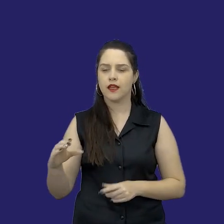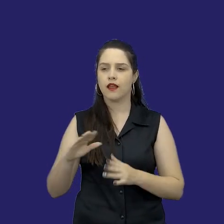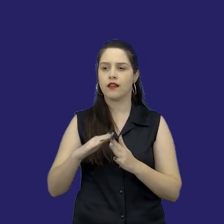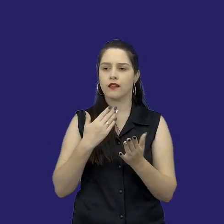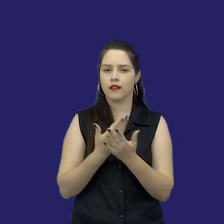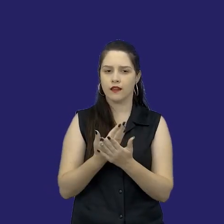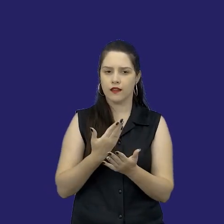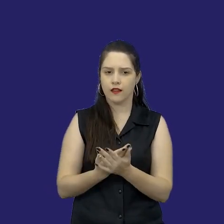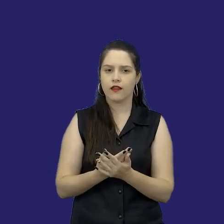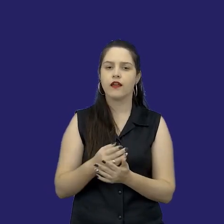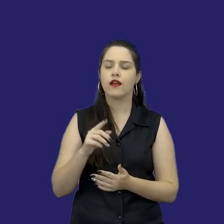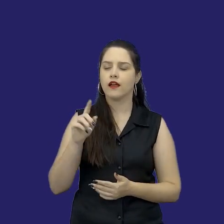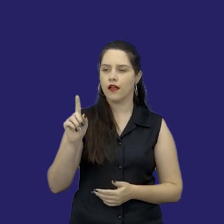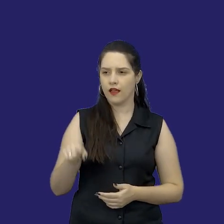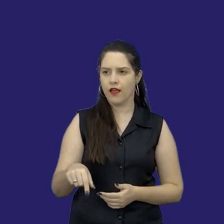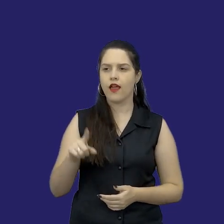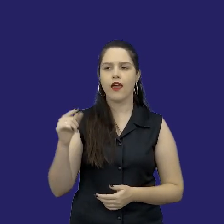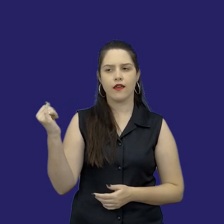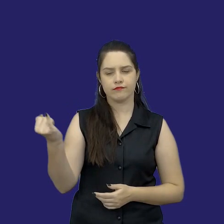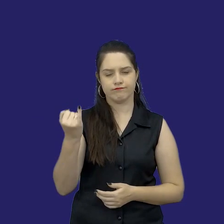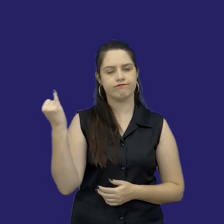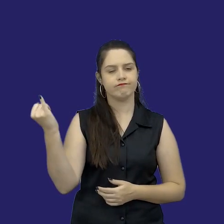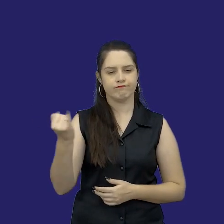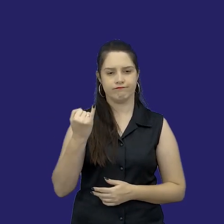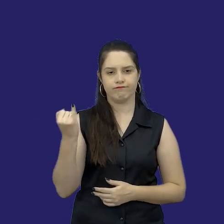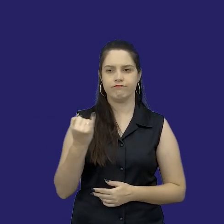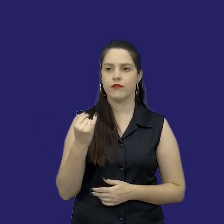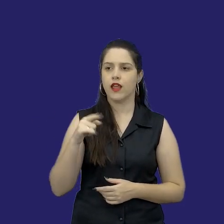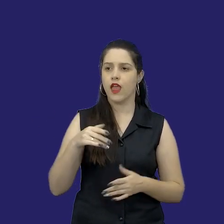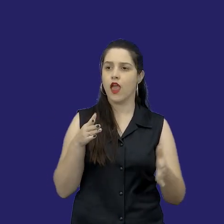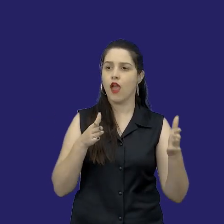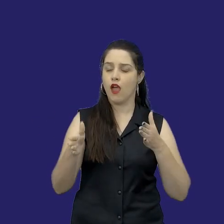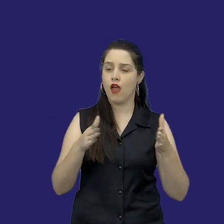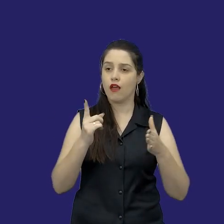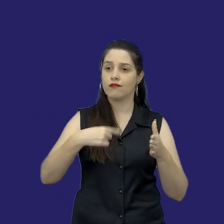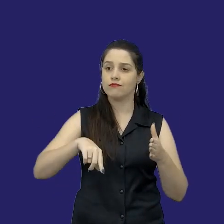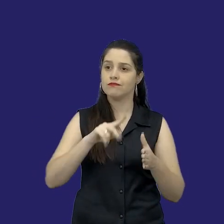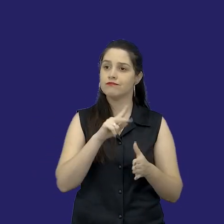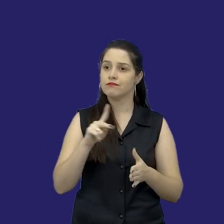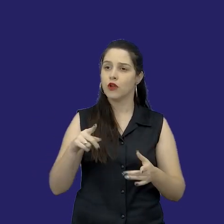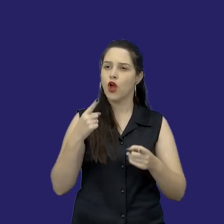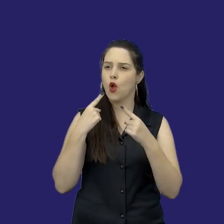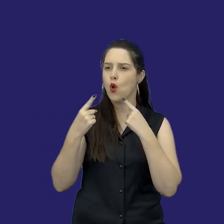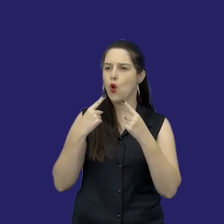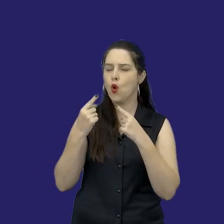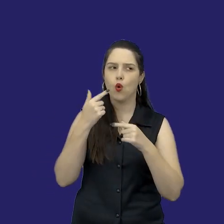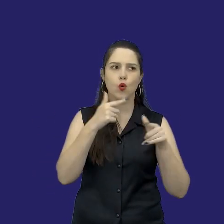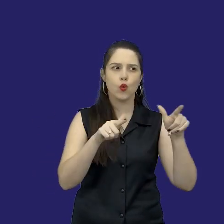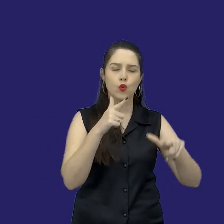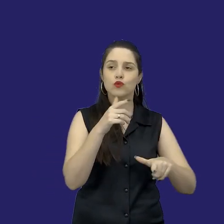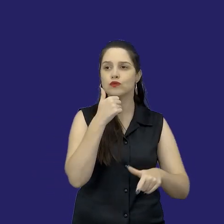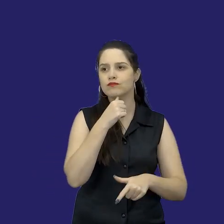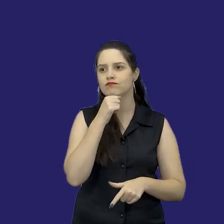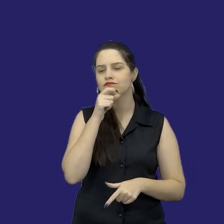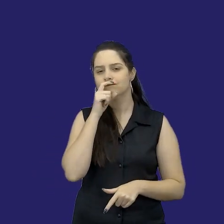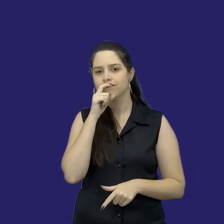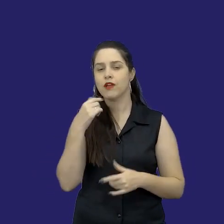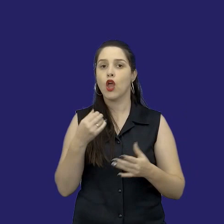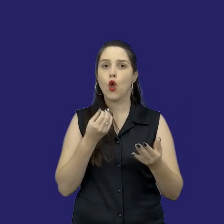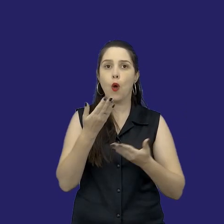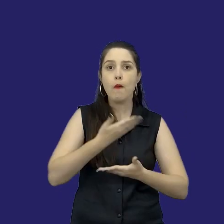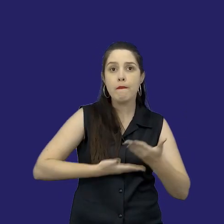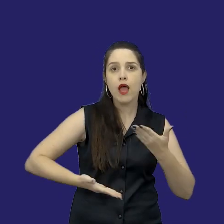um momento caro, é um momento importante, é um momento em que nós, professores, podemos conversar com nossos pares e